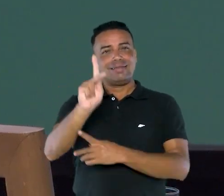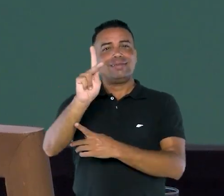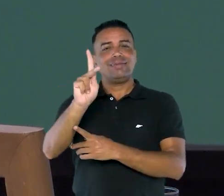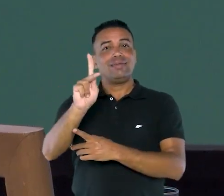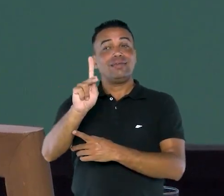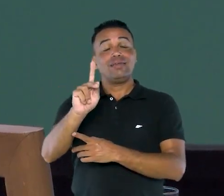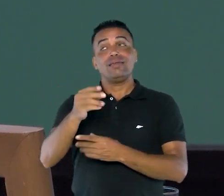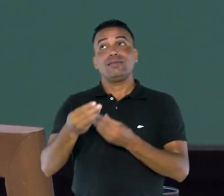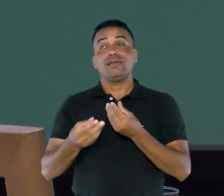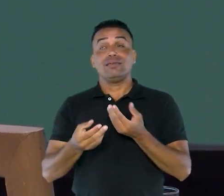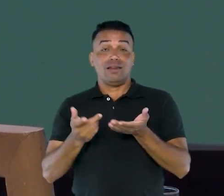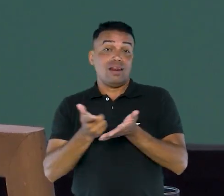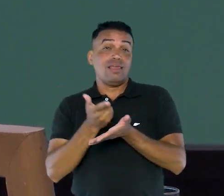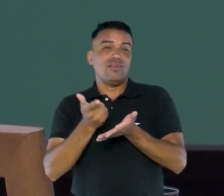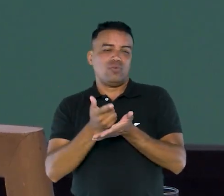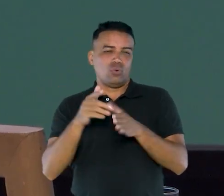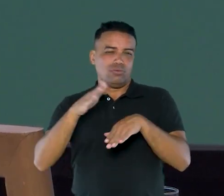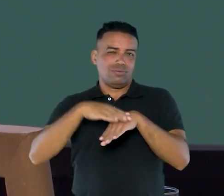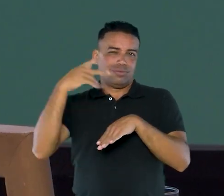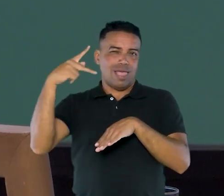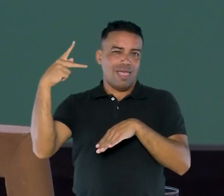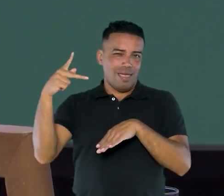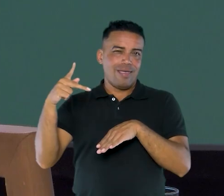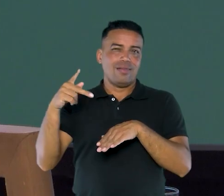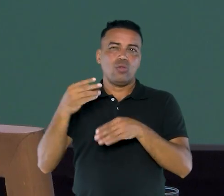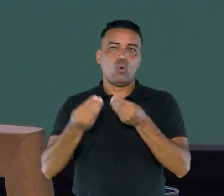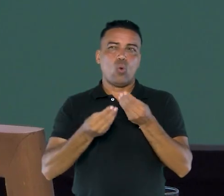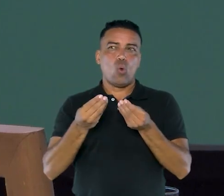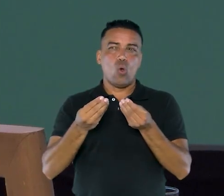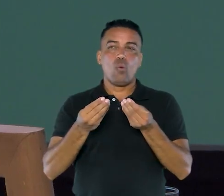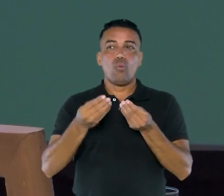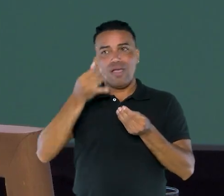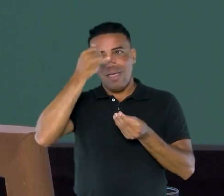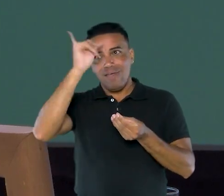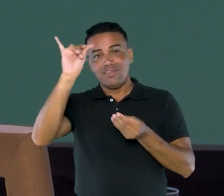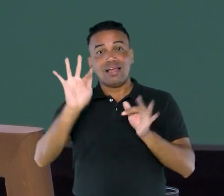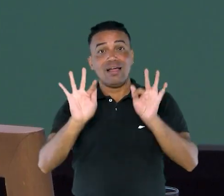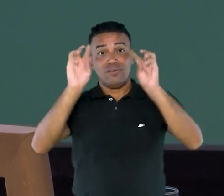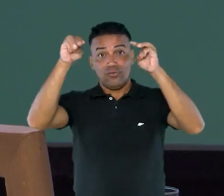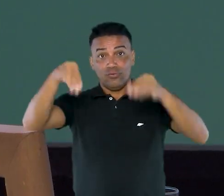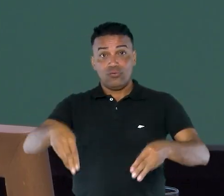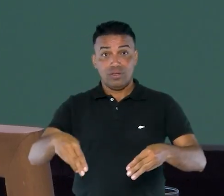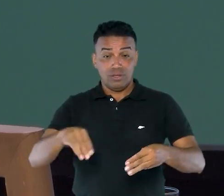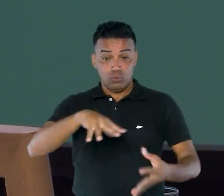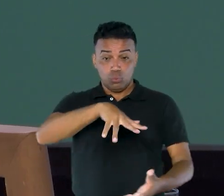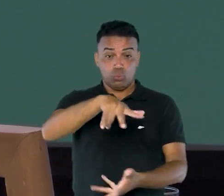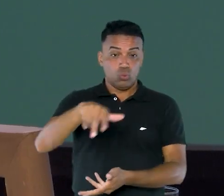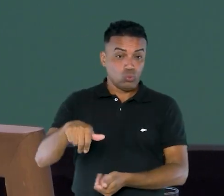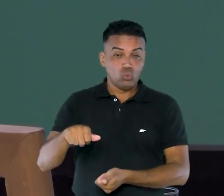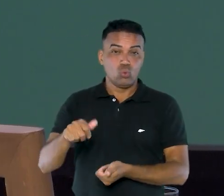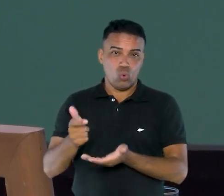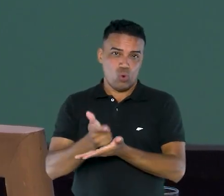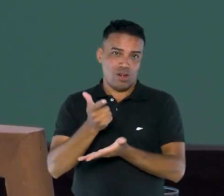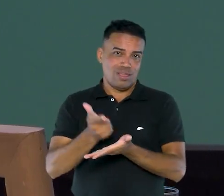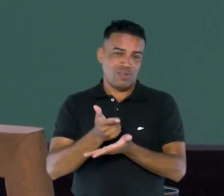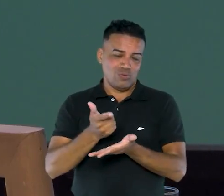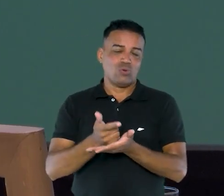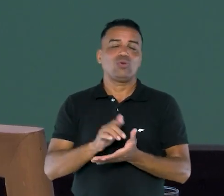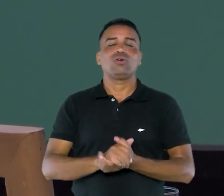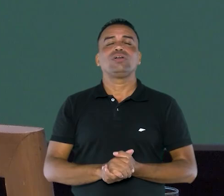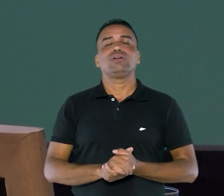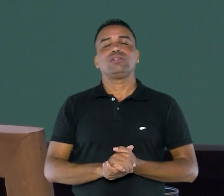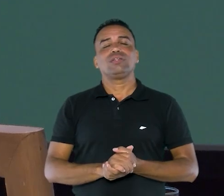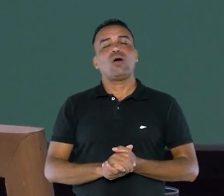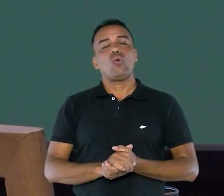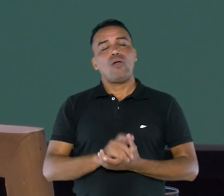Aquele livrinho do Krenak tem, né, o Amanhã Não Está à Venda, toda uma discussão.